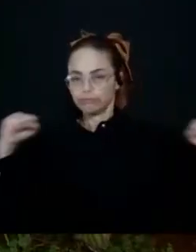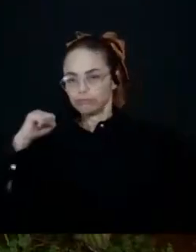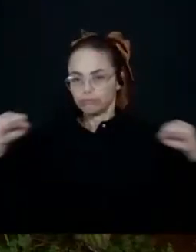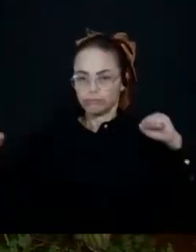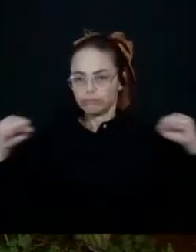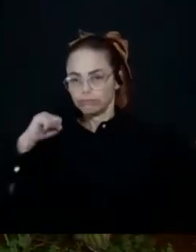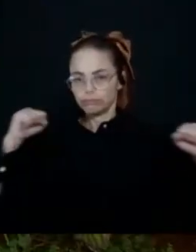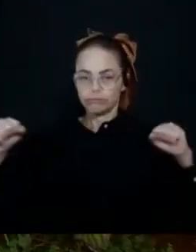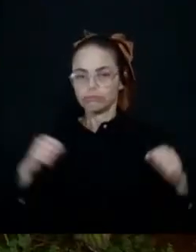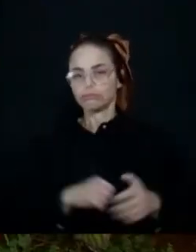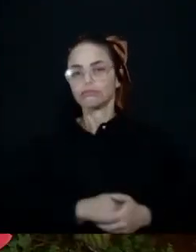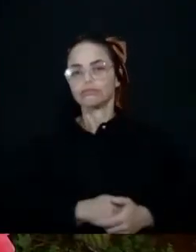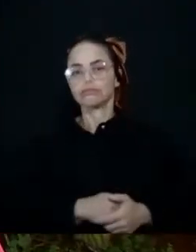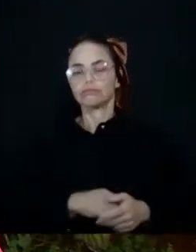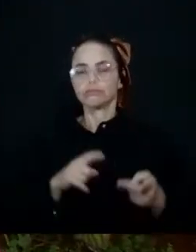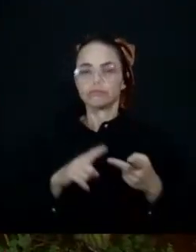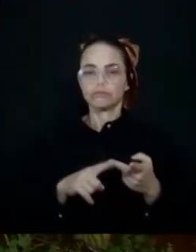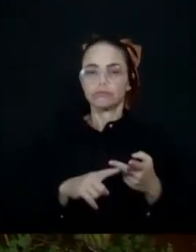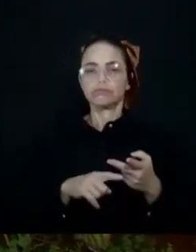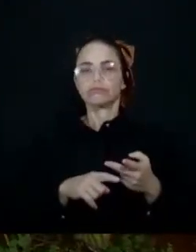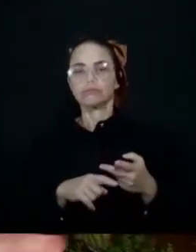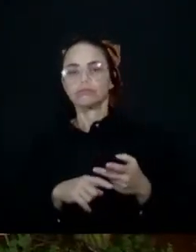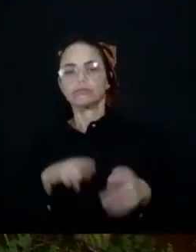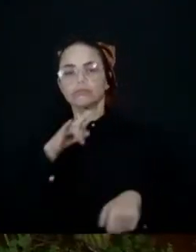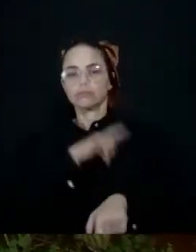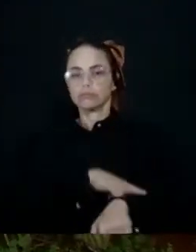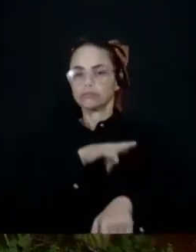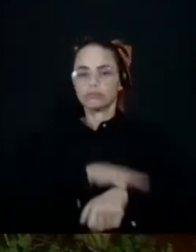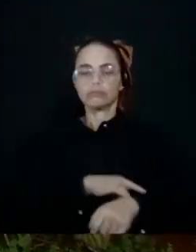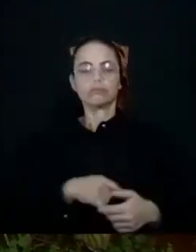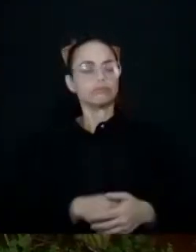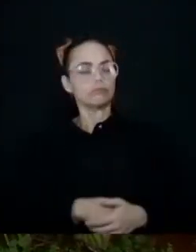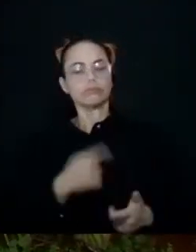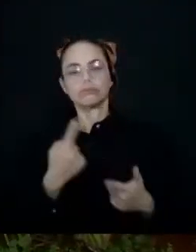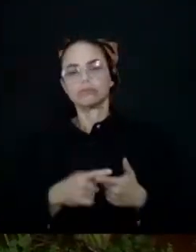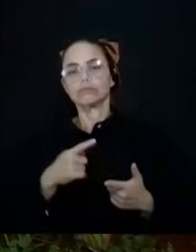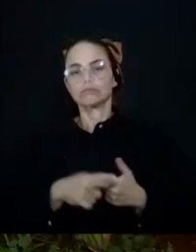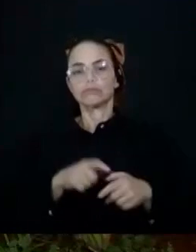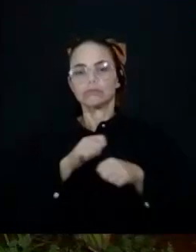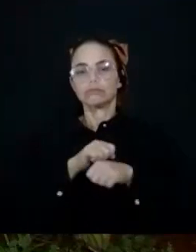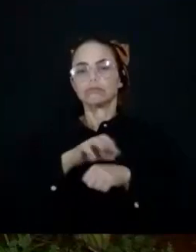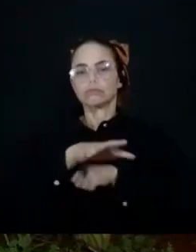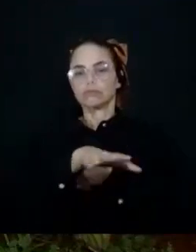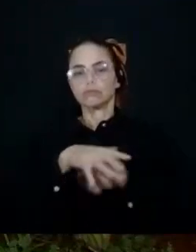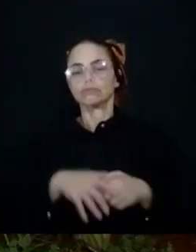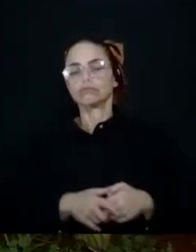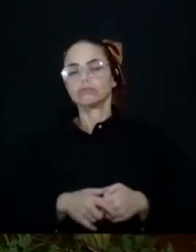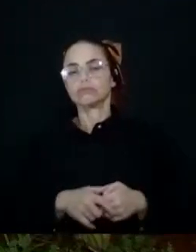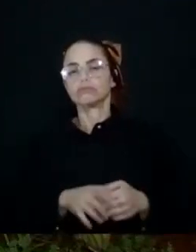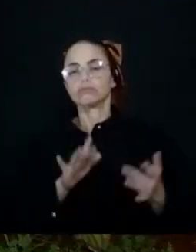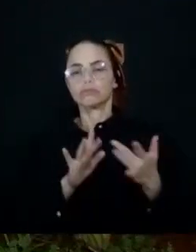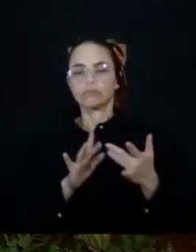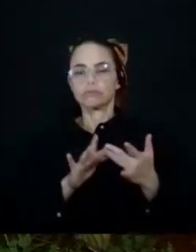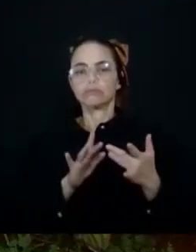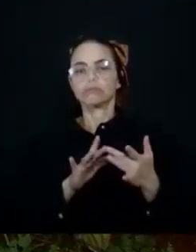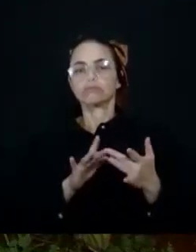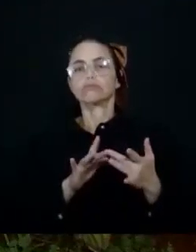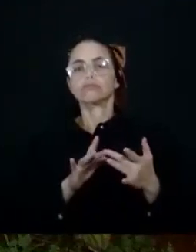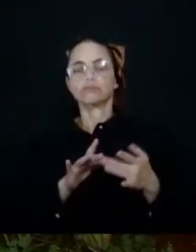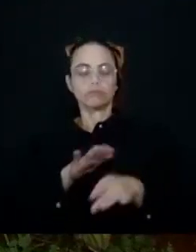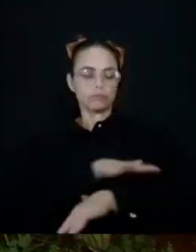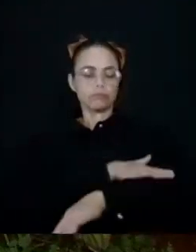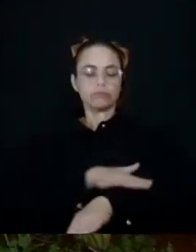fala toalha, questão de banheiro, essas coisas, porque a transmissão se dá pelo contato com essa pele e com